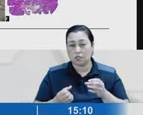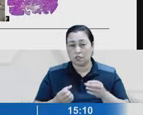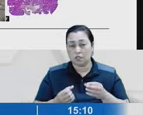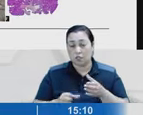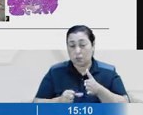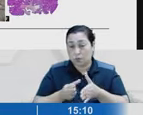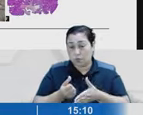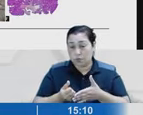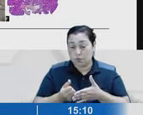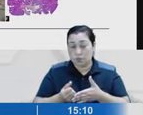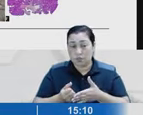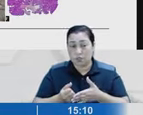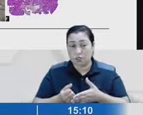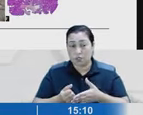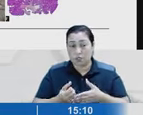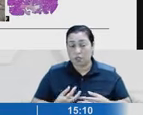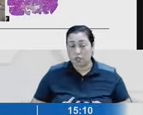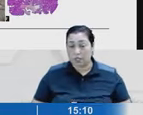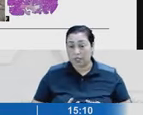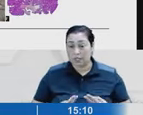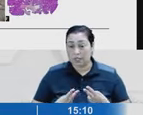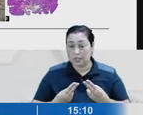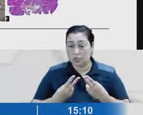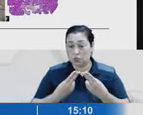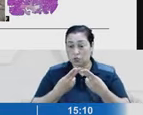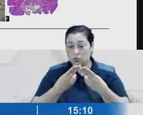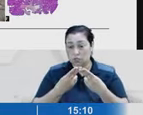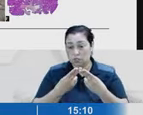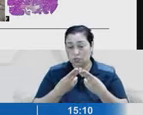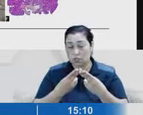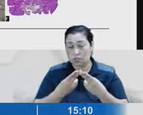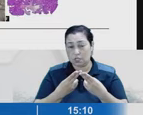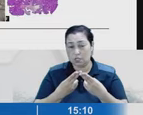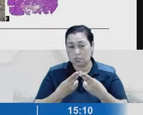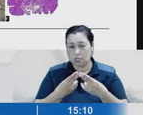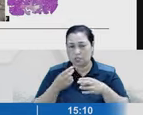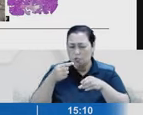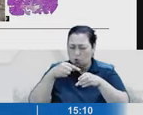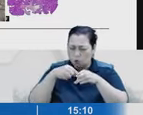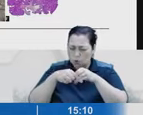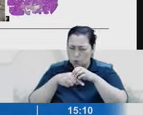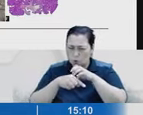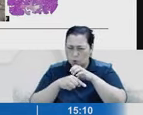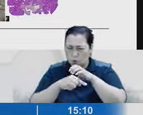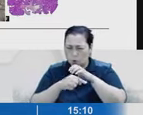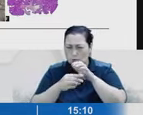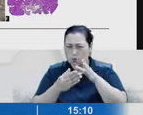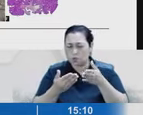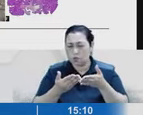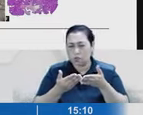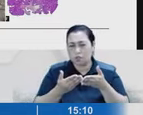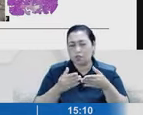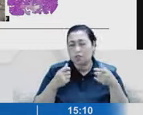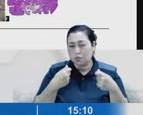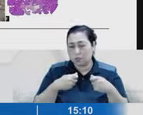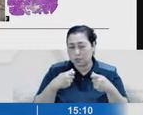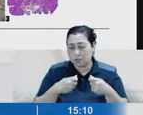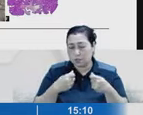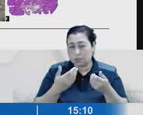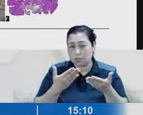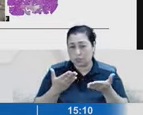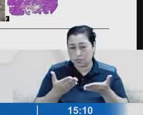a cirurgia é a colostomia. Por quê? Porque o tumor está muito lá embaixo, quase no canal anal, e há necessidade